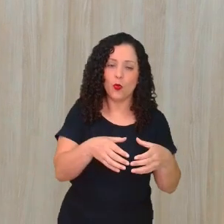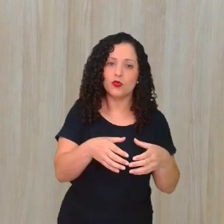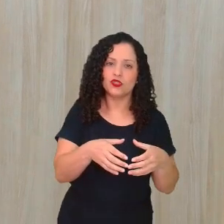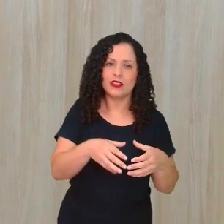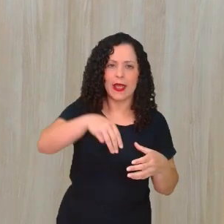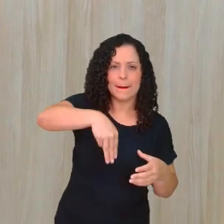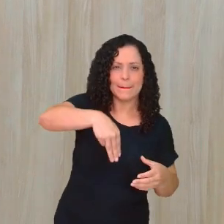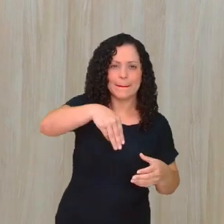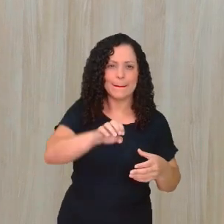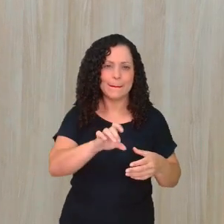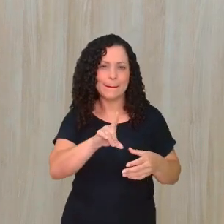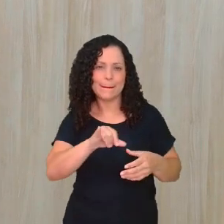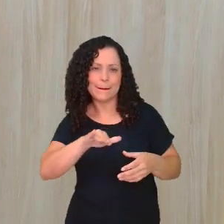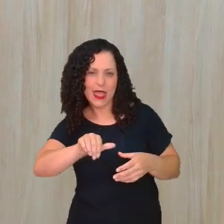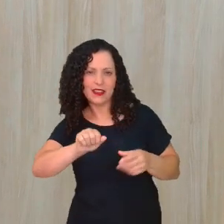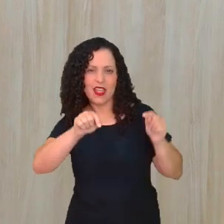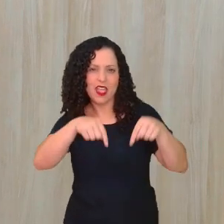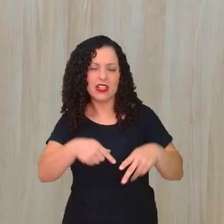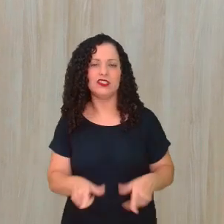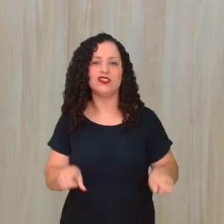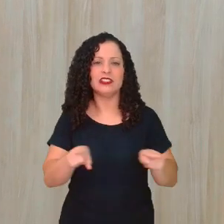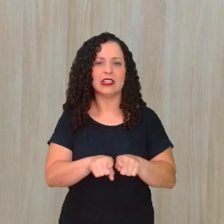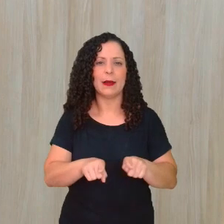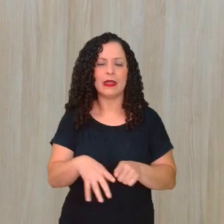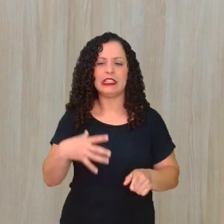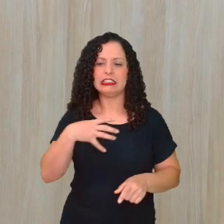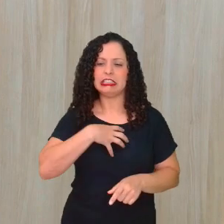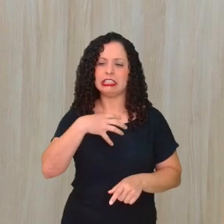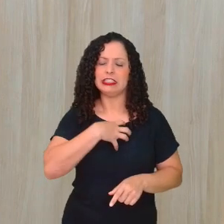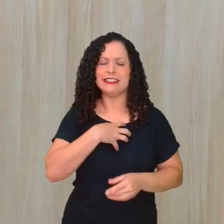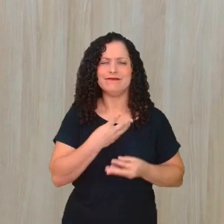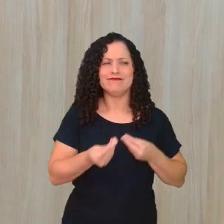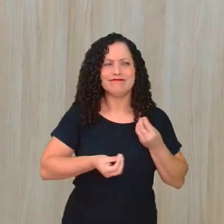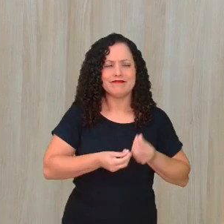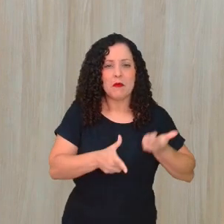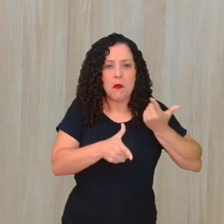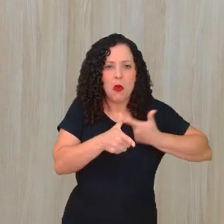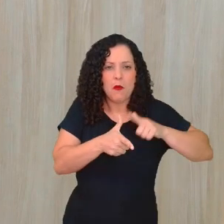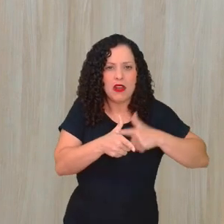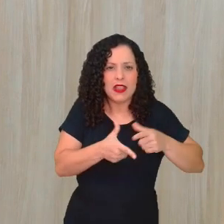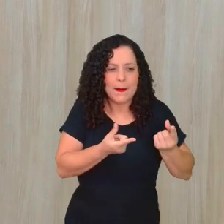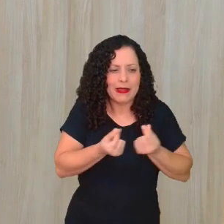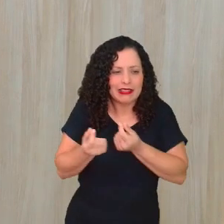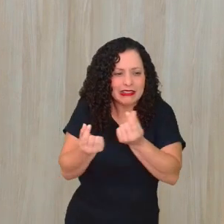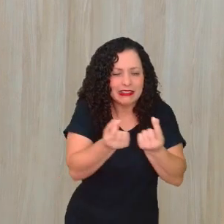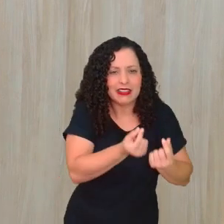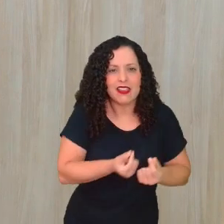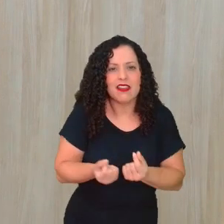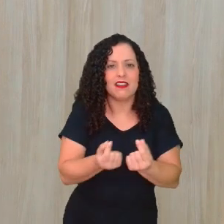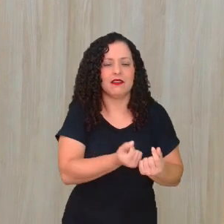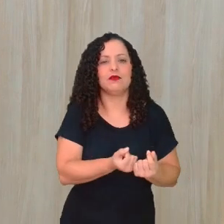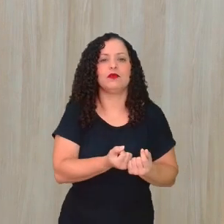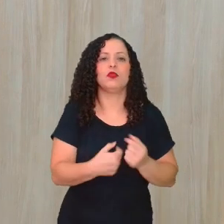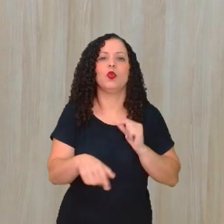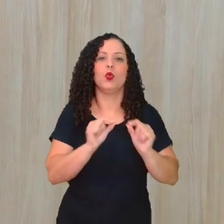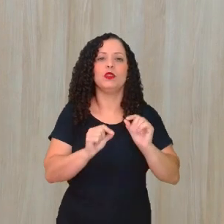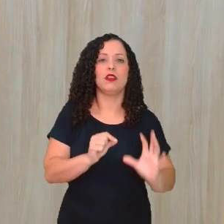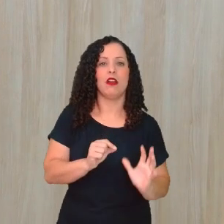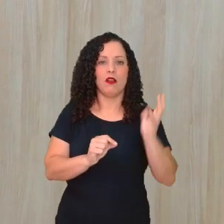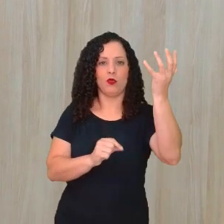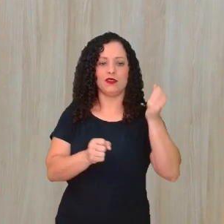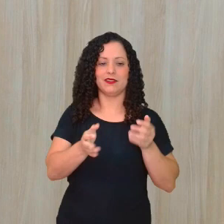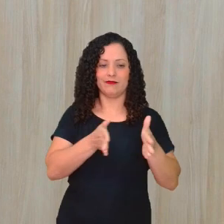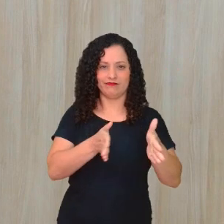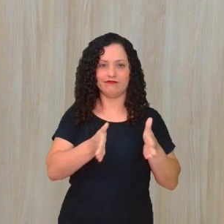médias estavam ali também satisfeitas com crise econômica, né, com todo o processo que estava ocorrendo no